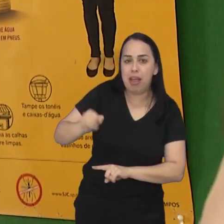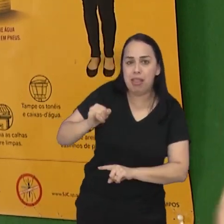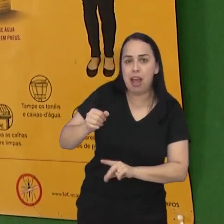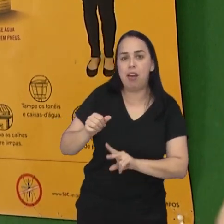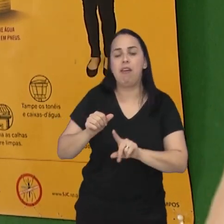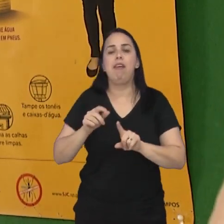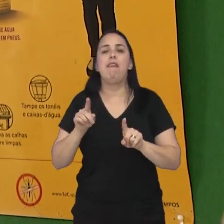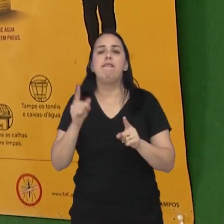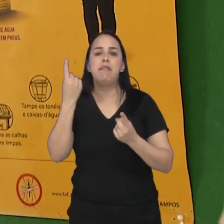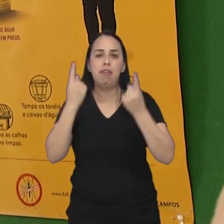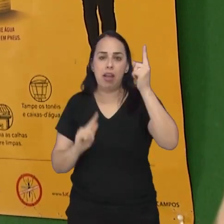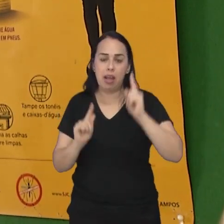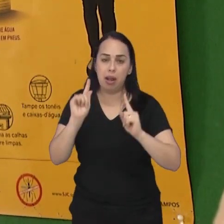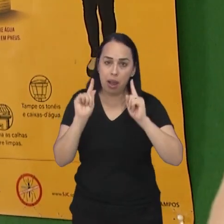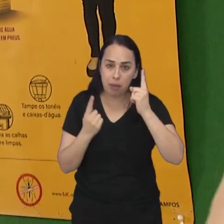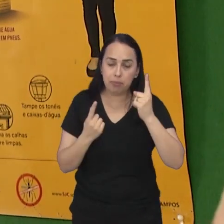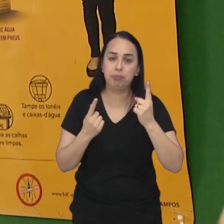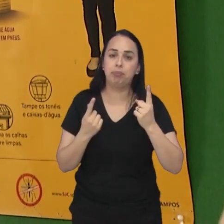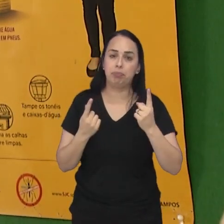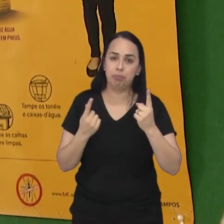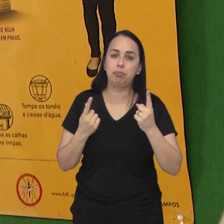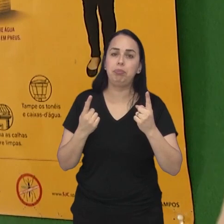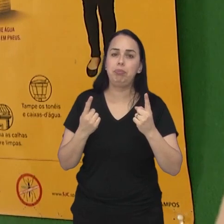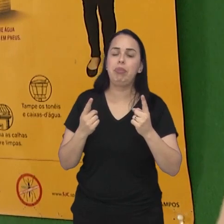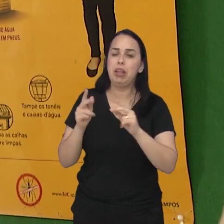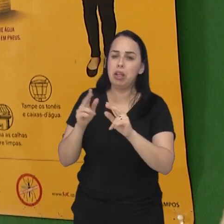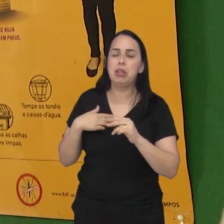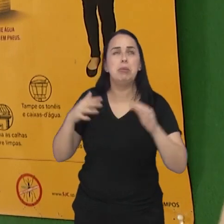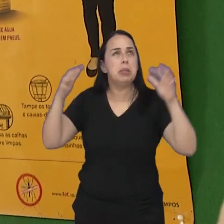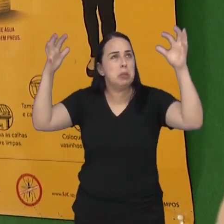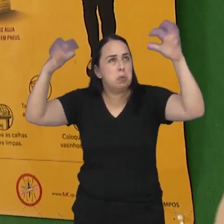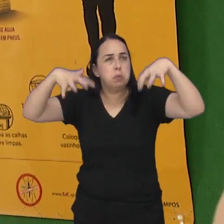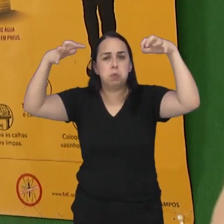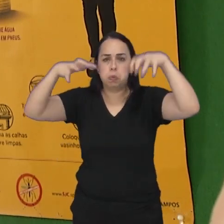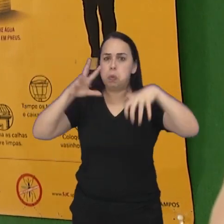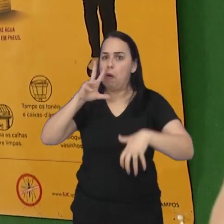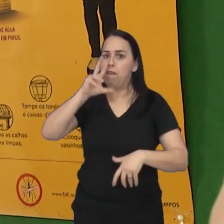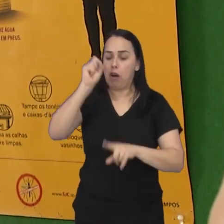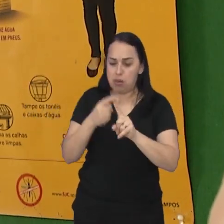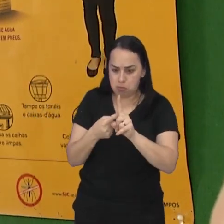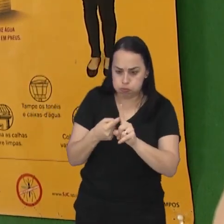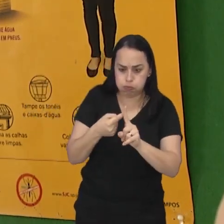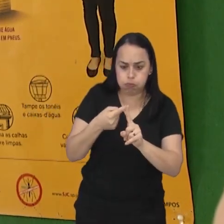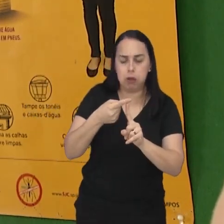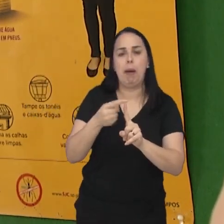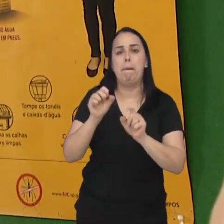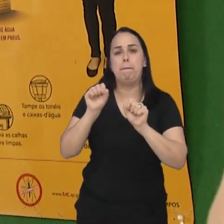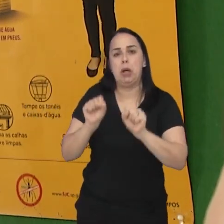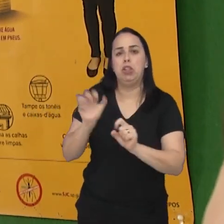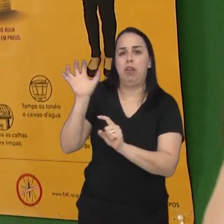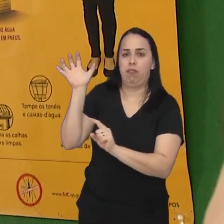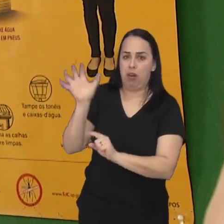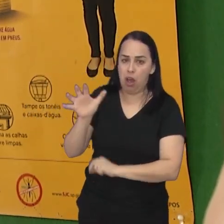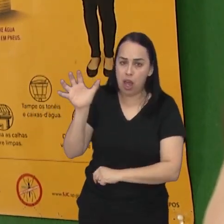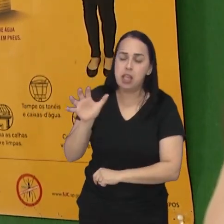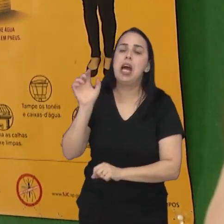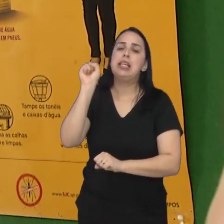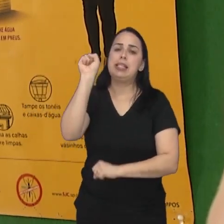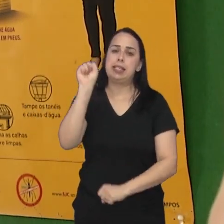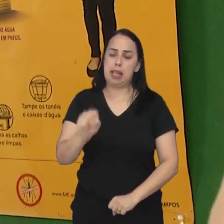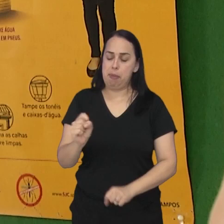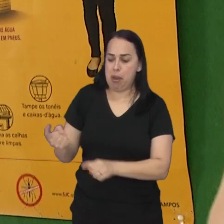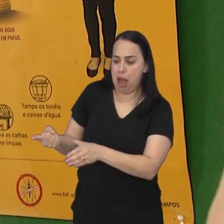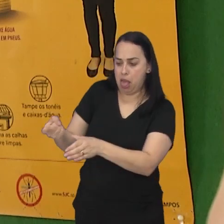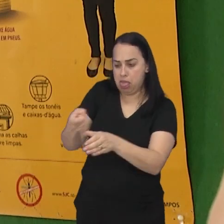verão, que a gente notaria em janeiro, fevereiro. Então a impressão que a gente tem é um aumento das chuvas e um aumento da temperatura que pode